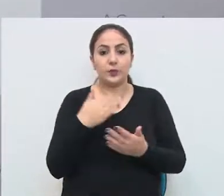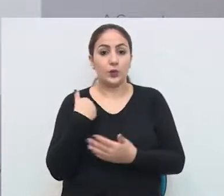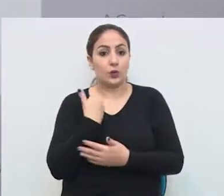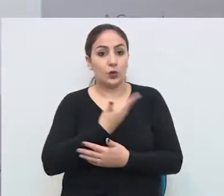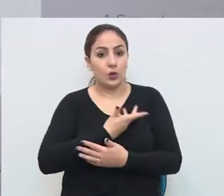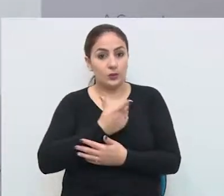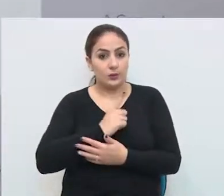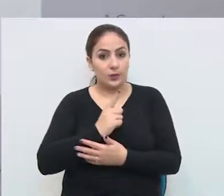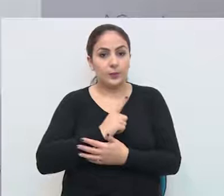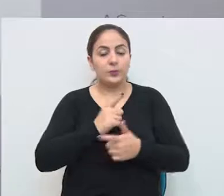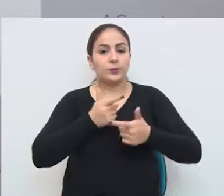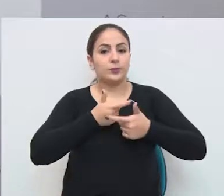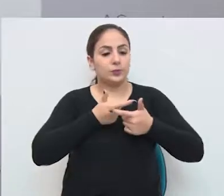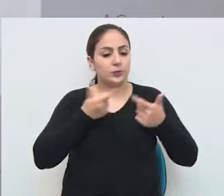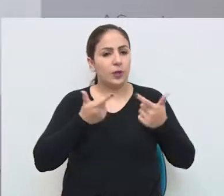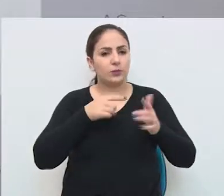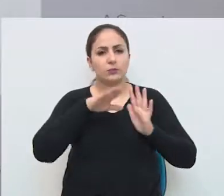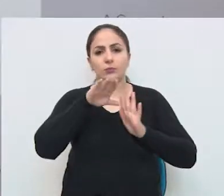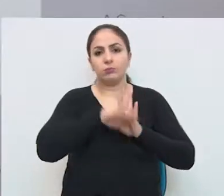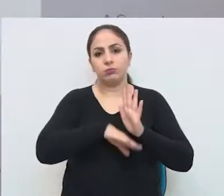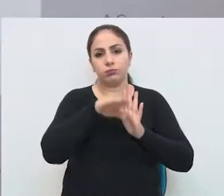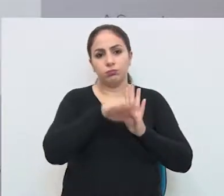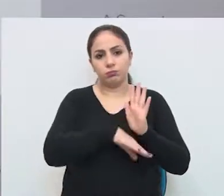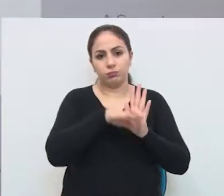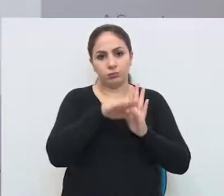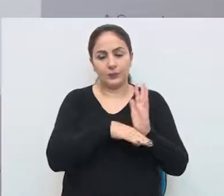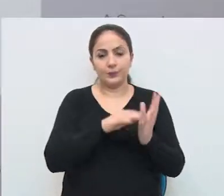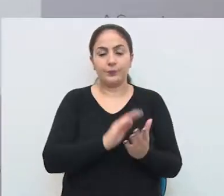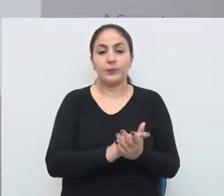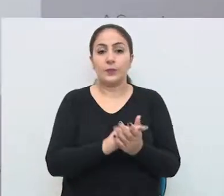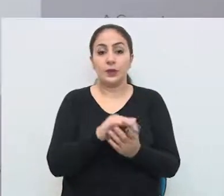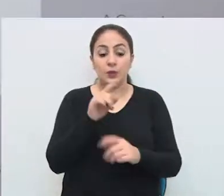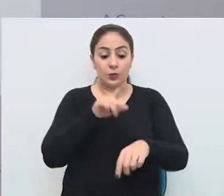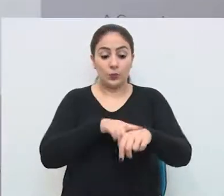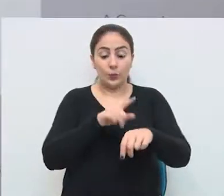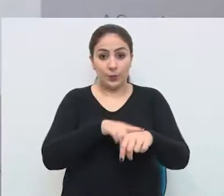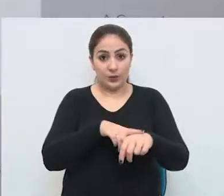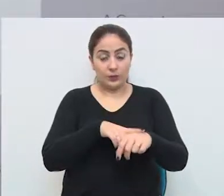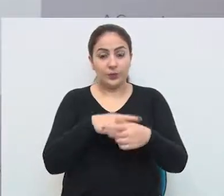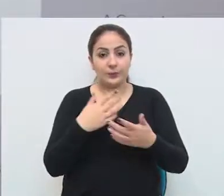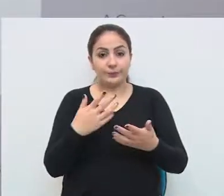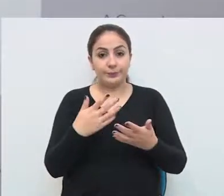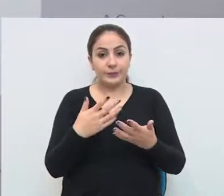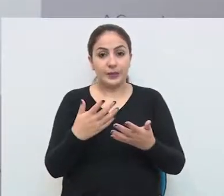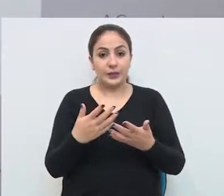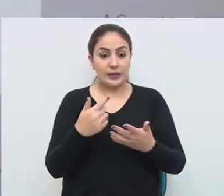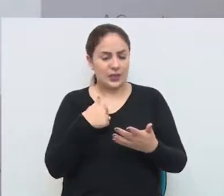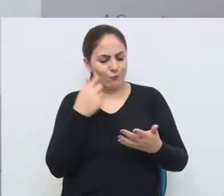nós teremos grandes descontos nesses dias, né? E quando eu